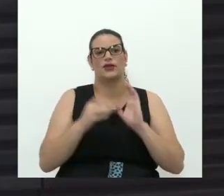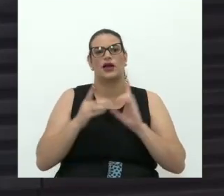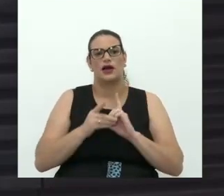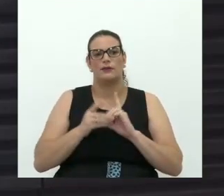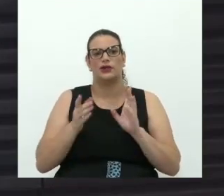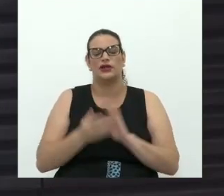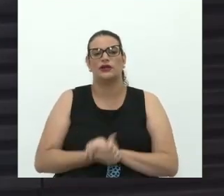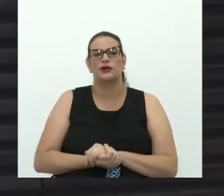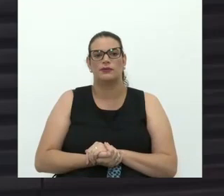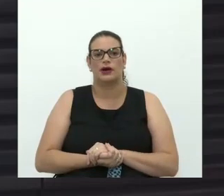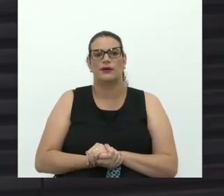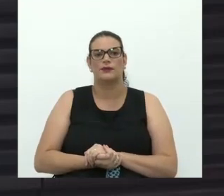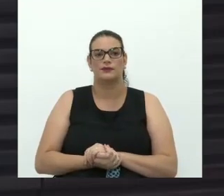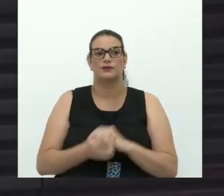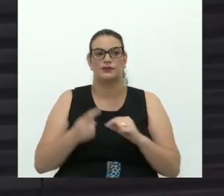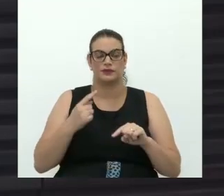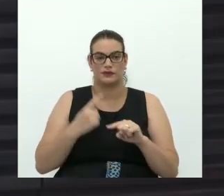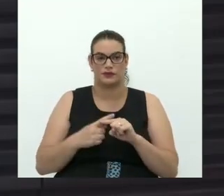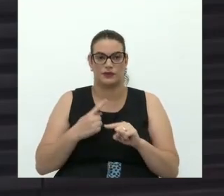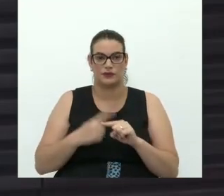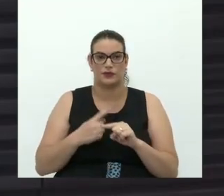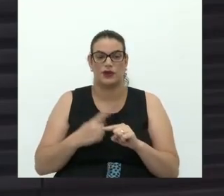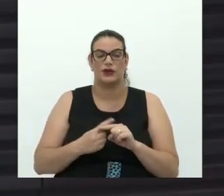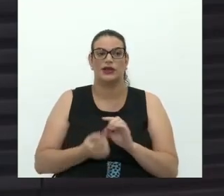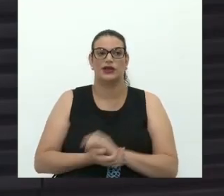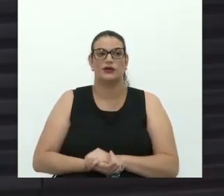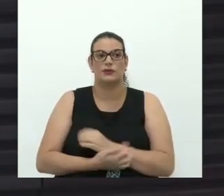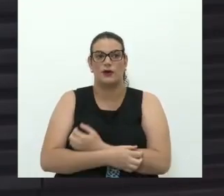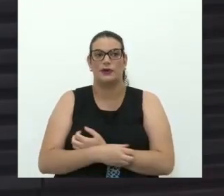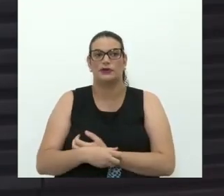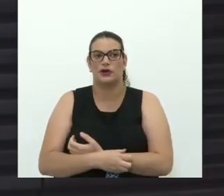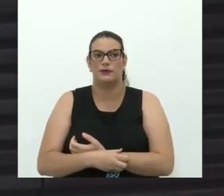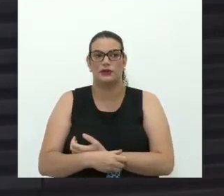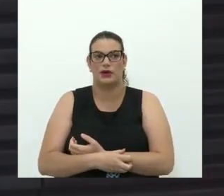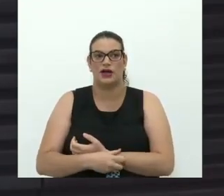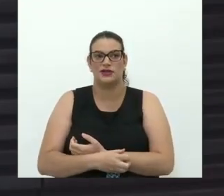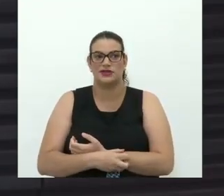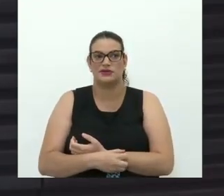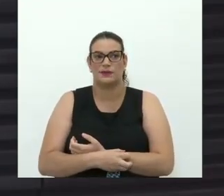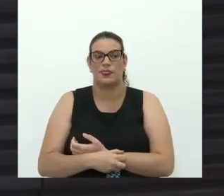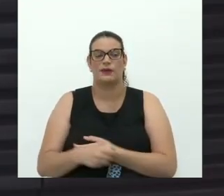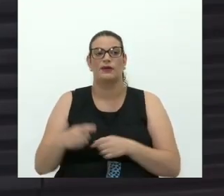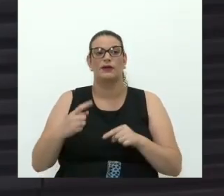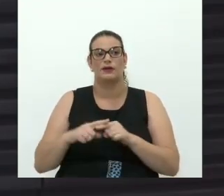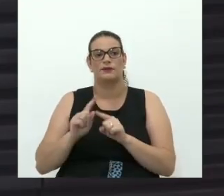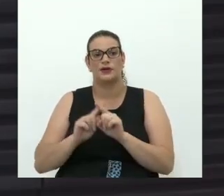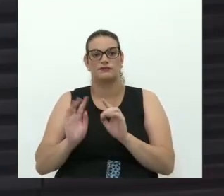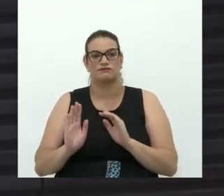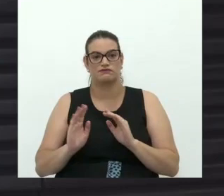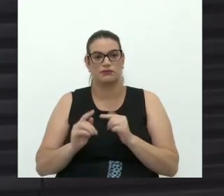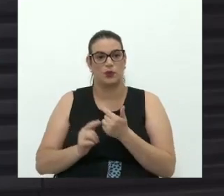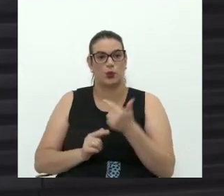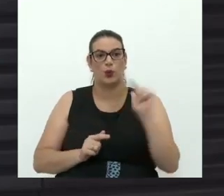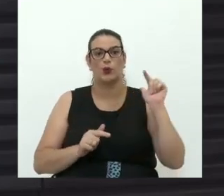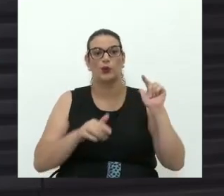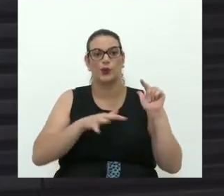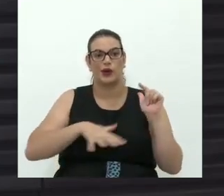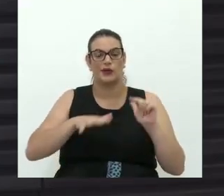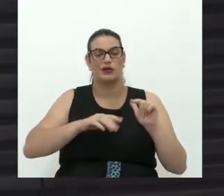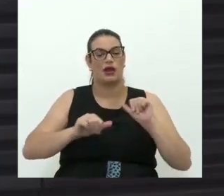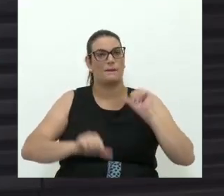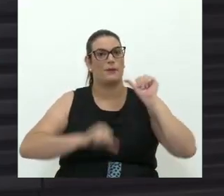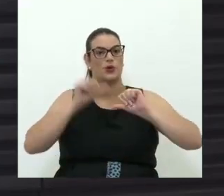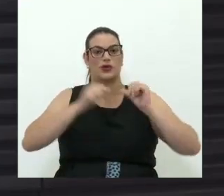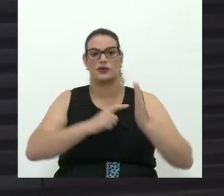democracia é desinteressada no dinheiro ou pelo menos deveria ser mas por outro lado essa revolução tecnológica ainda é muito